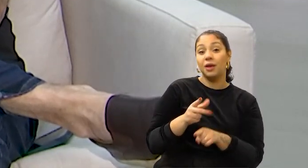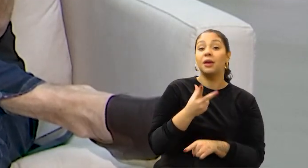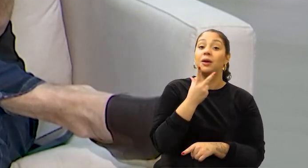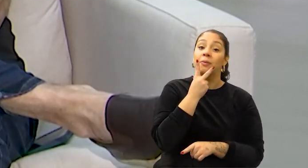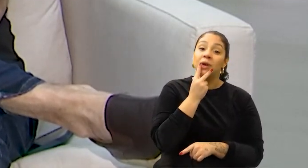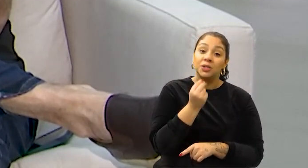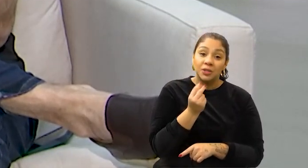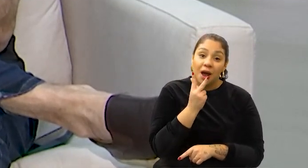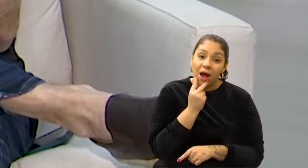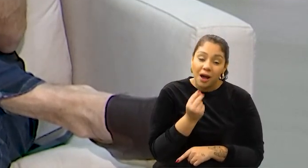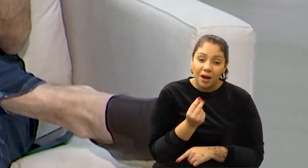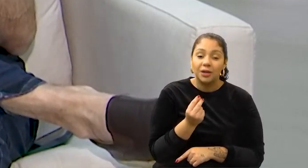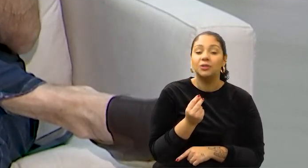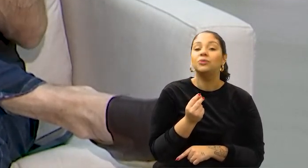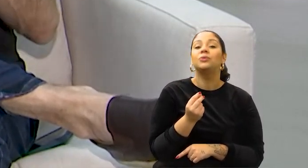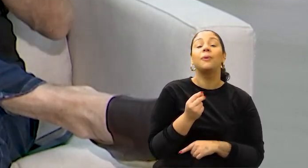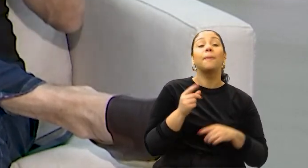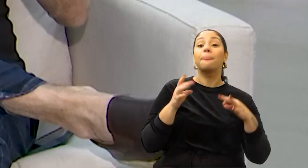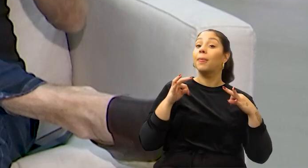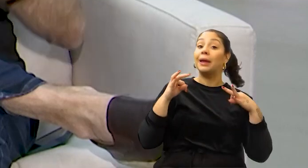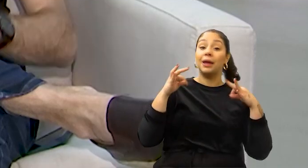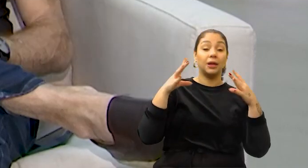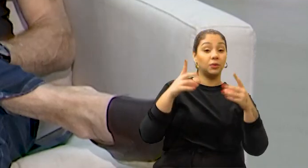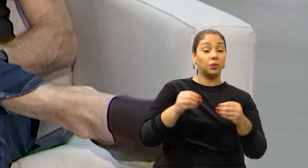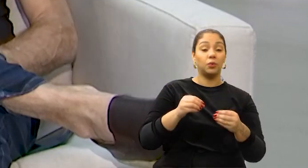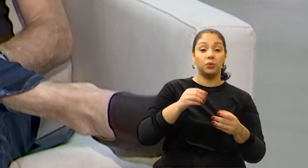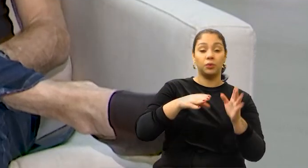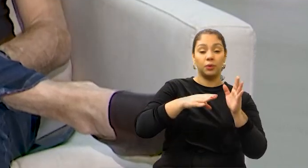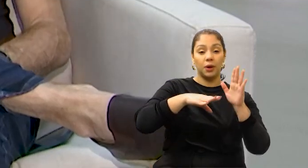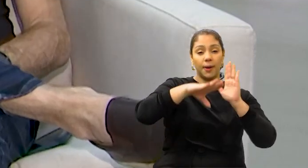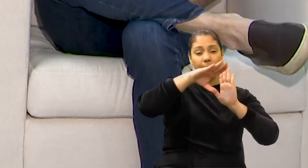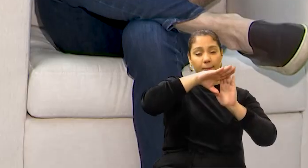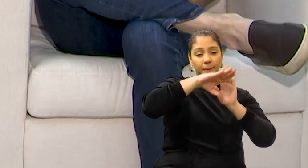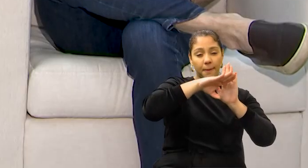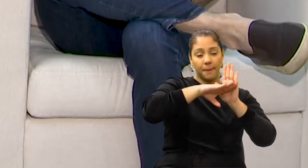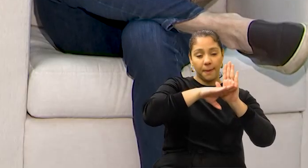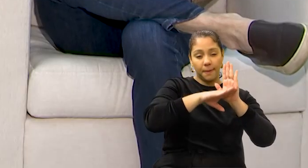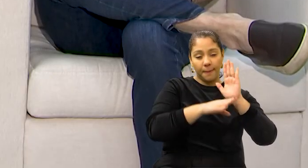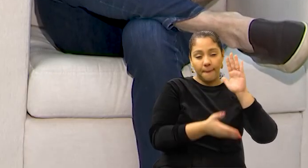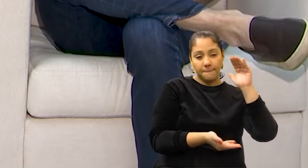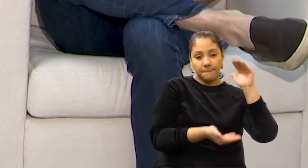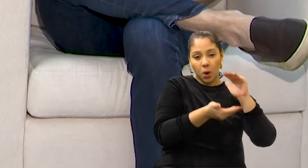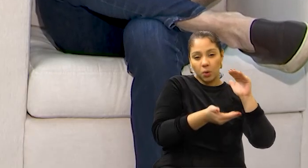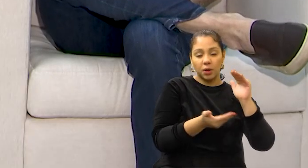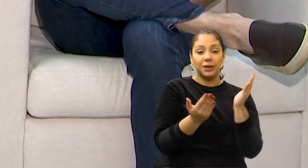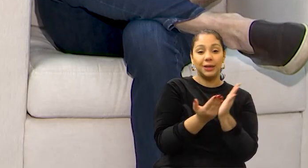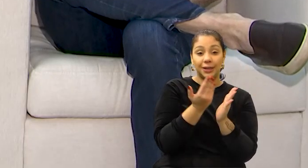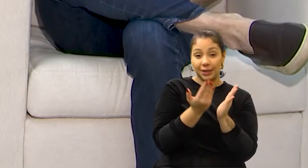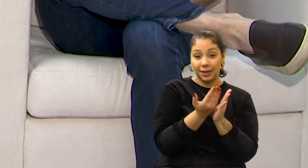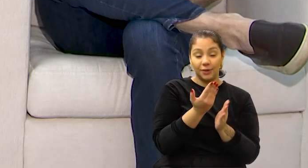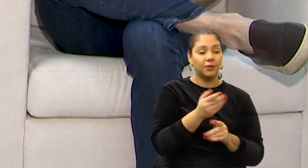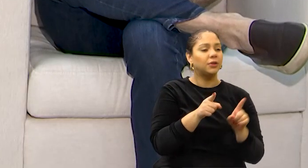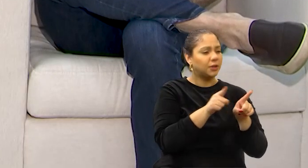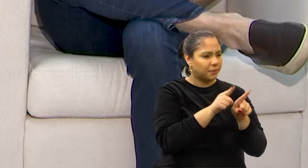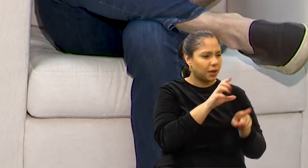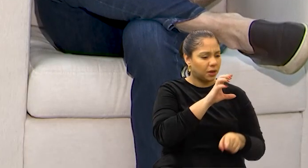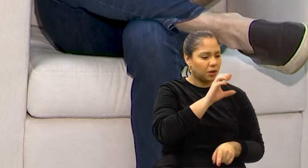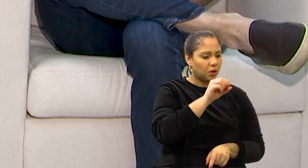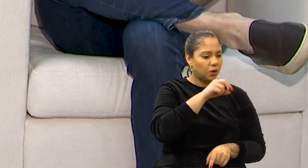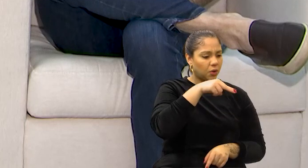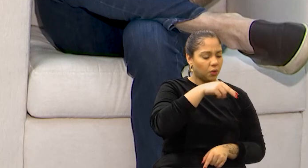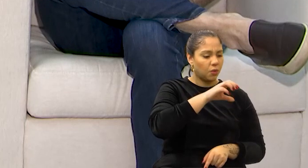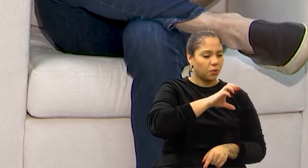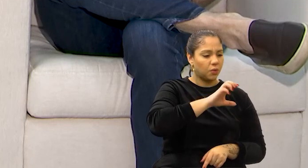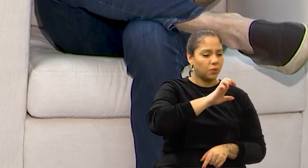Então tudo isso para as pessoas entenderem a composição dessa lista de obras literárias Conceição Evaristo né Professor